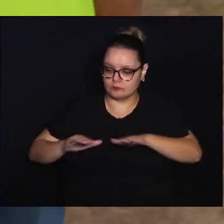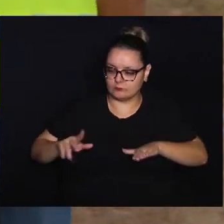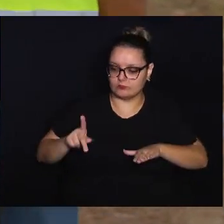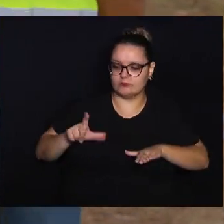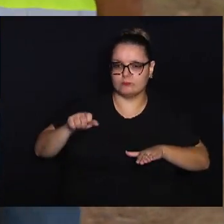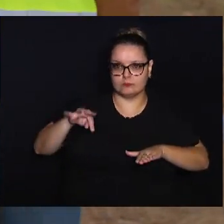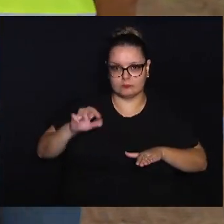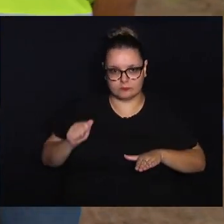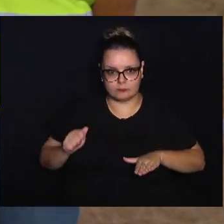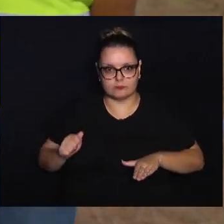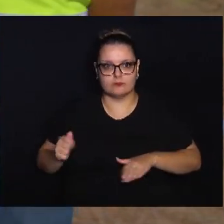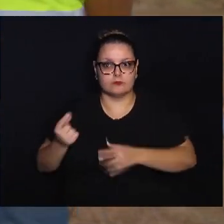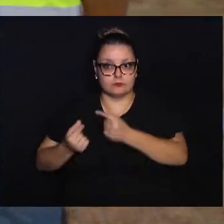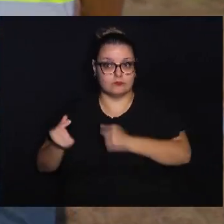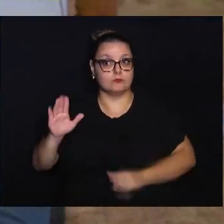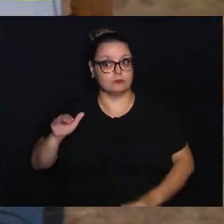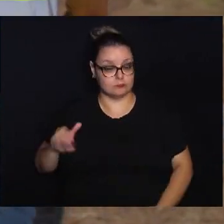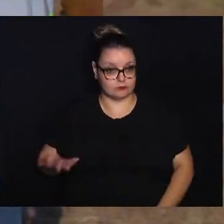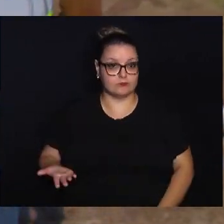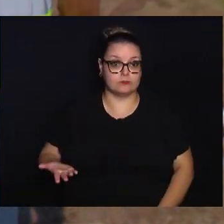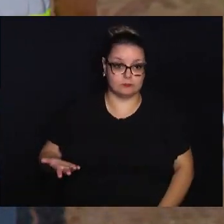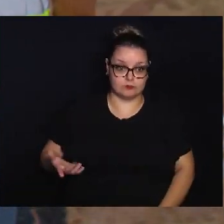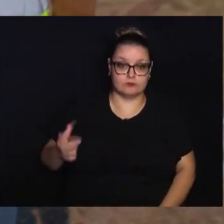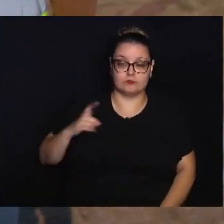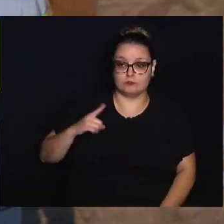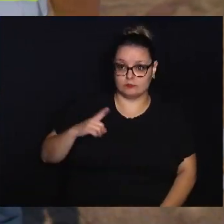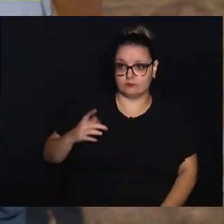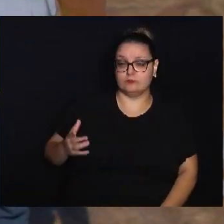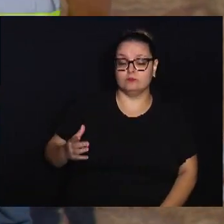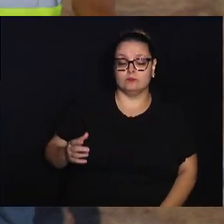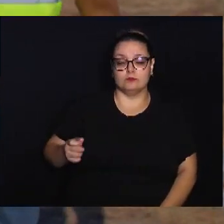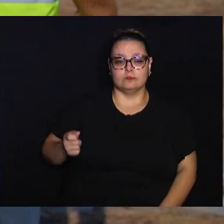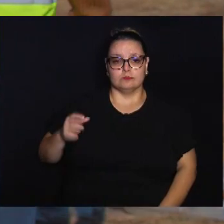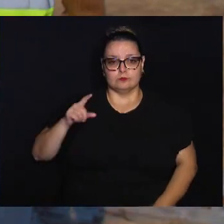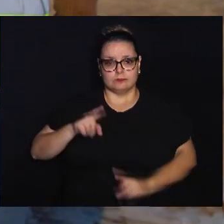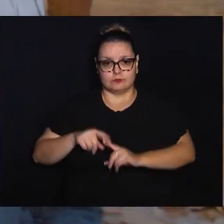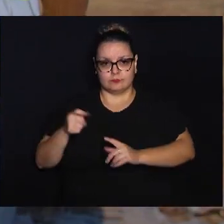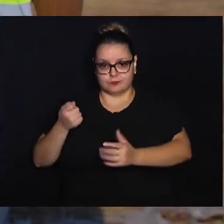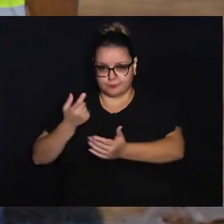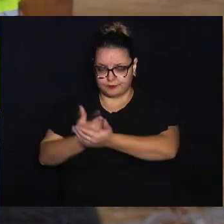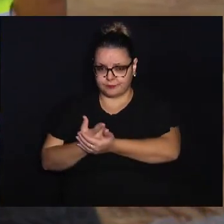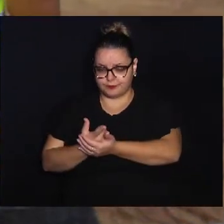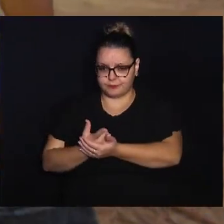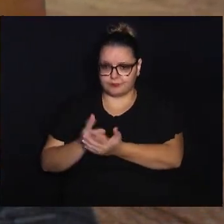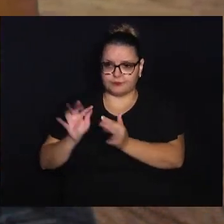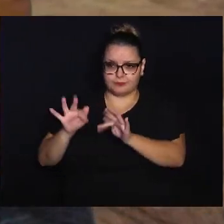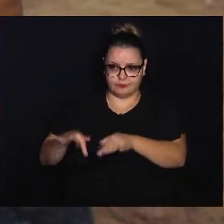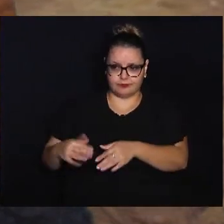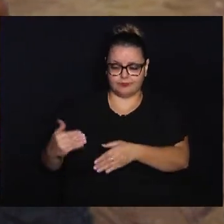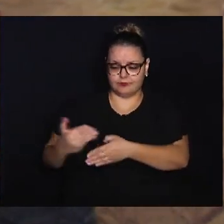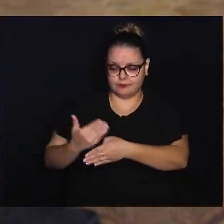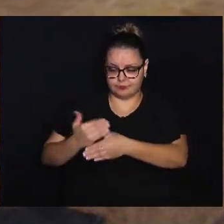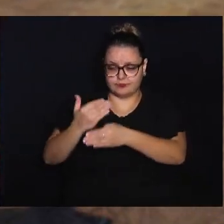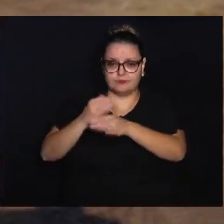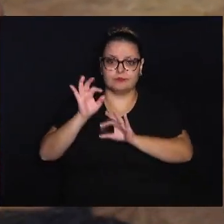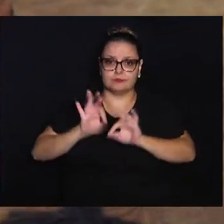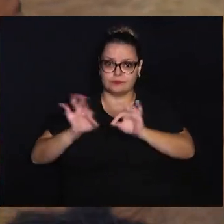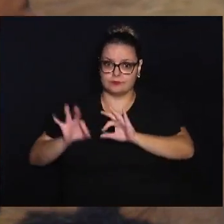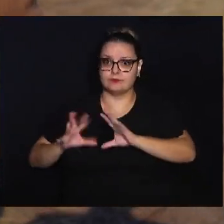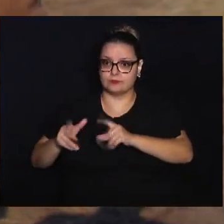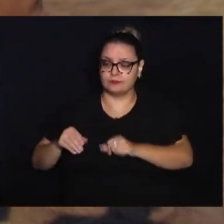imóveis na planta, imóveis a preço de custo, que existe essa modalidade também de compra. Eles acabam finalizando as